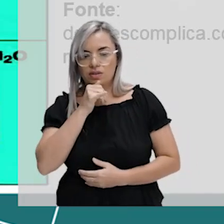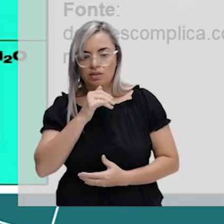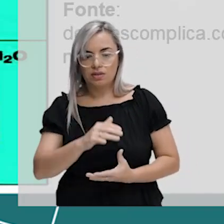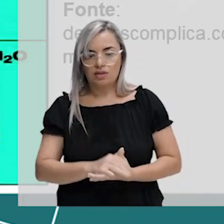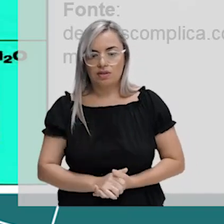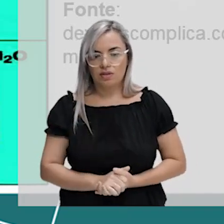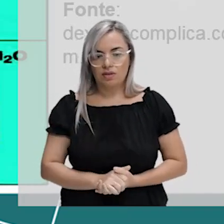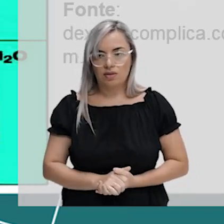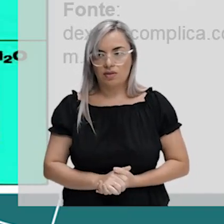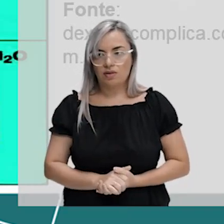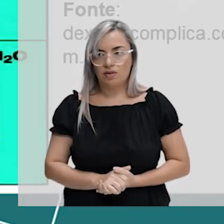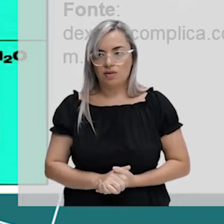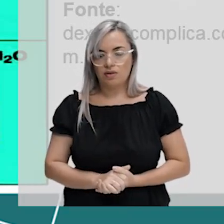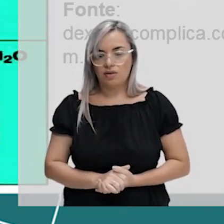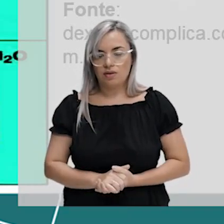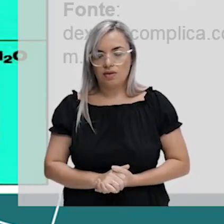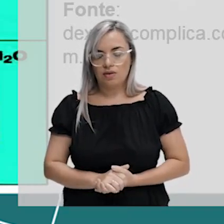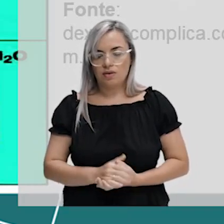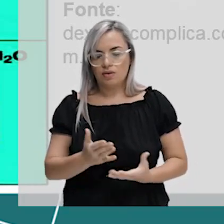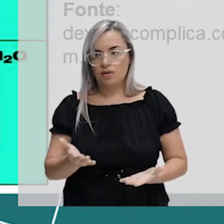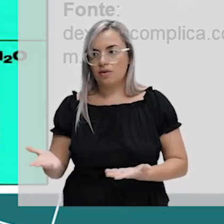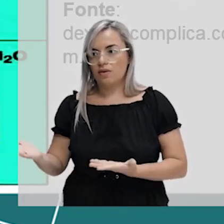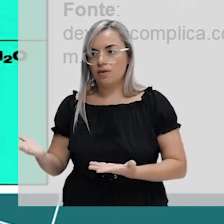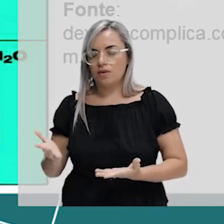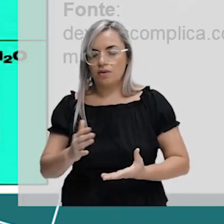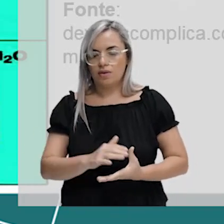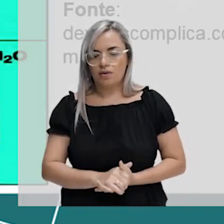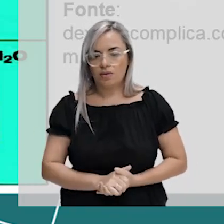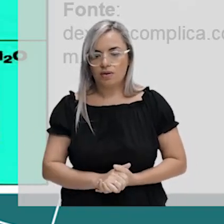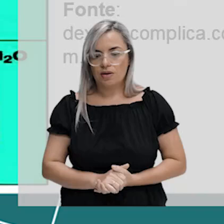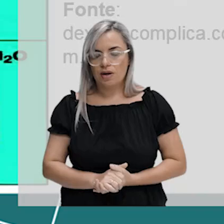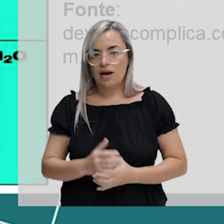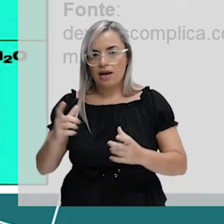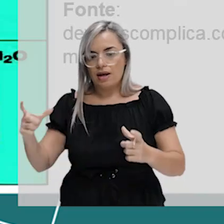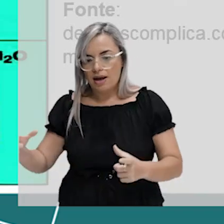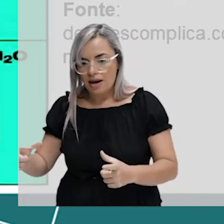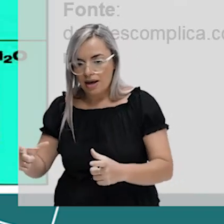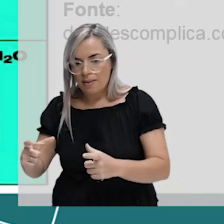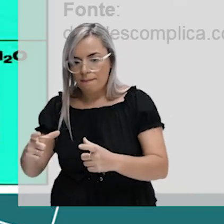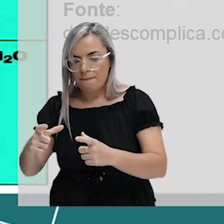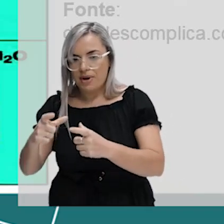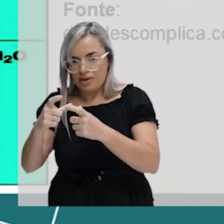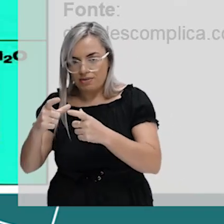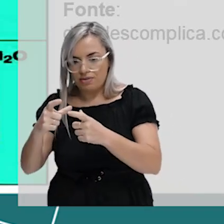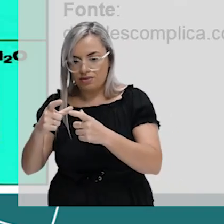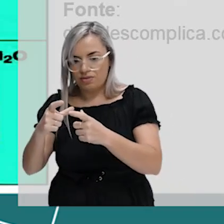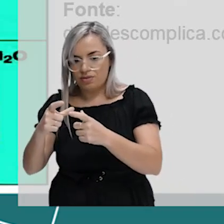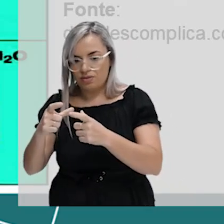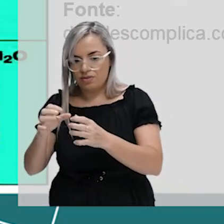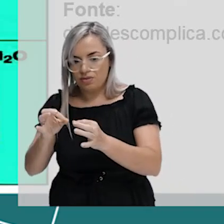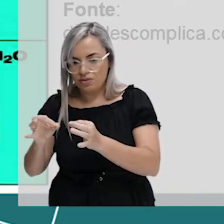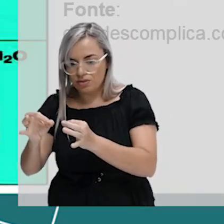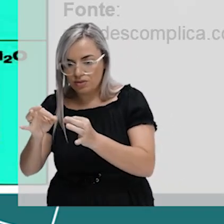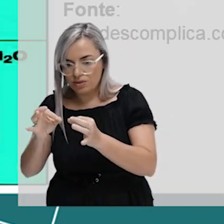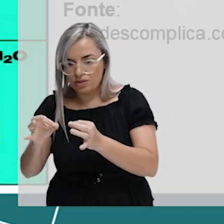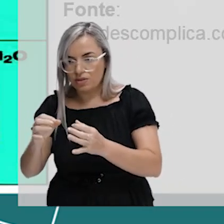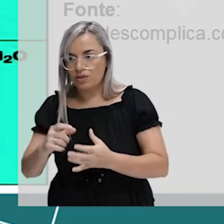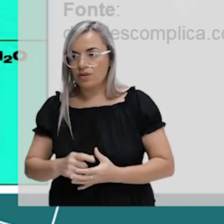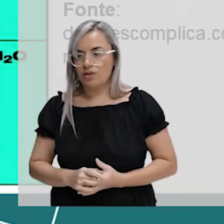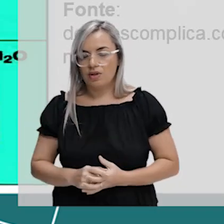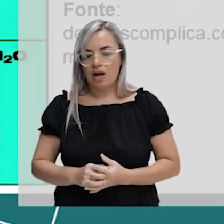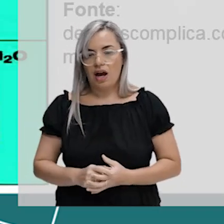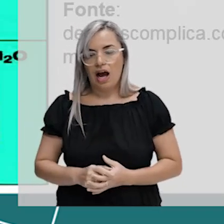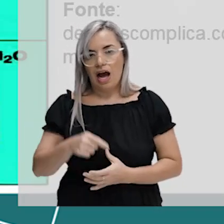é essa solução aqui, ela é mais concentrada. Essa solução aqui, ela é menos concentrada